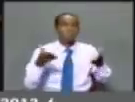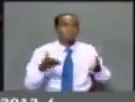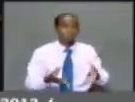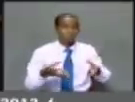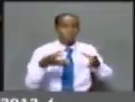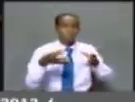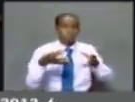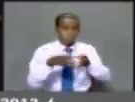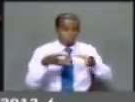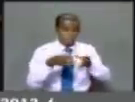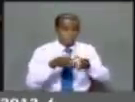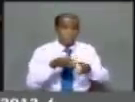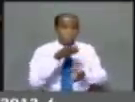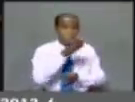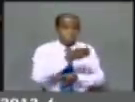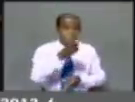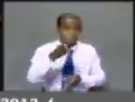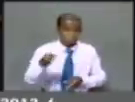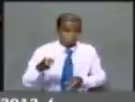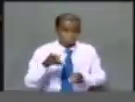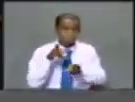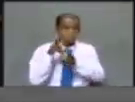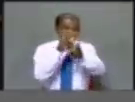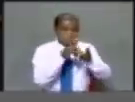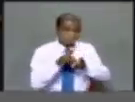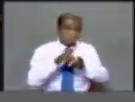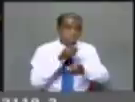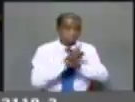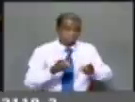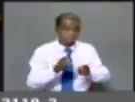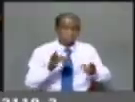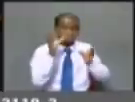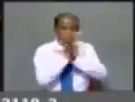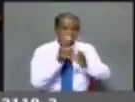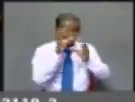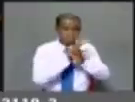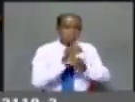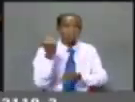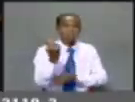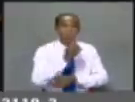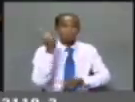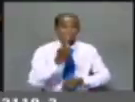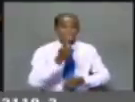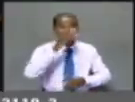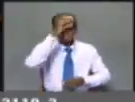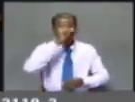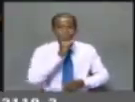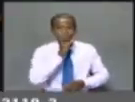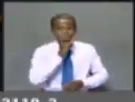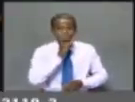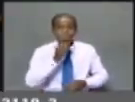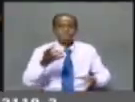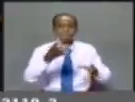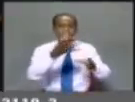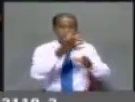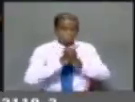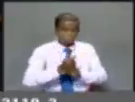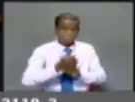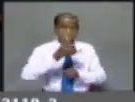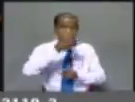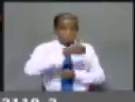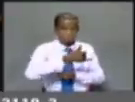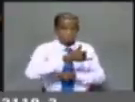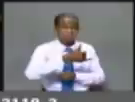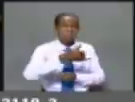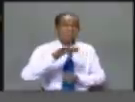foi possível a Procuradoria-Geral da República recuperar 280 milhões de dólares que haviam sido